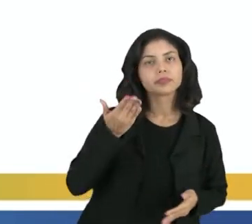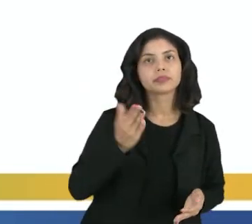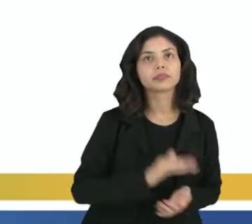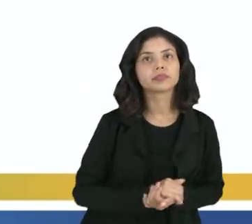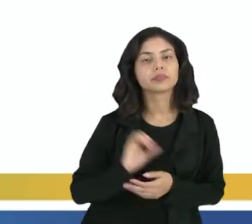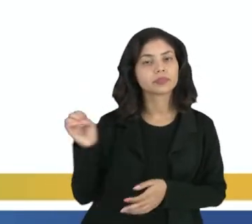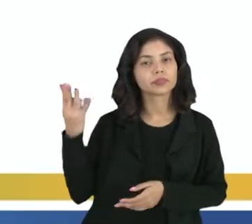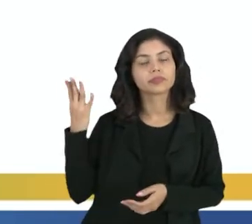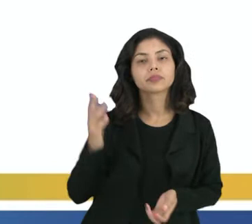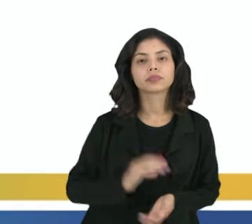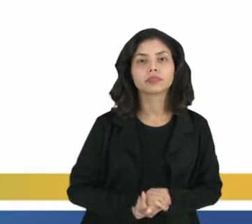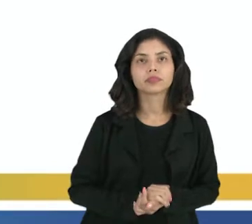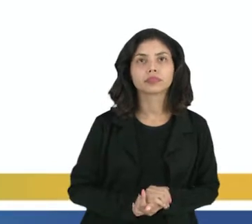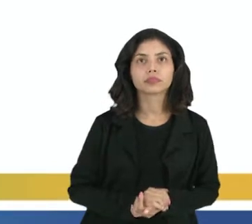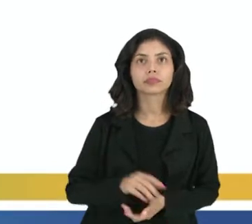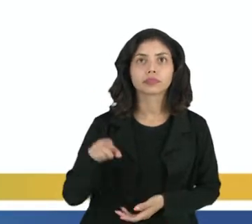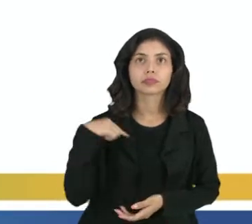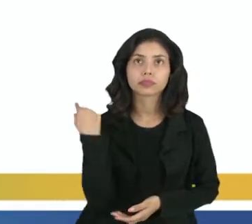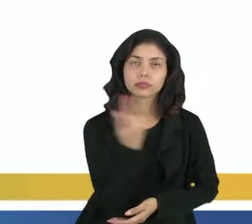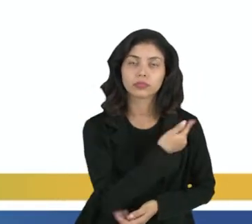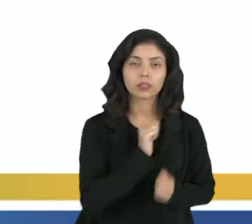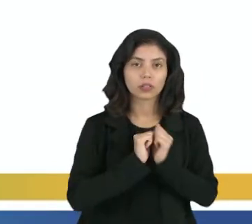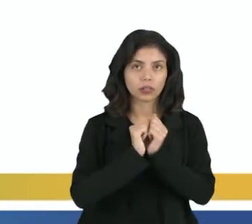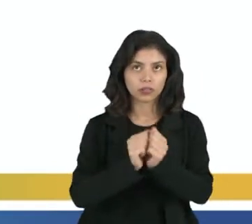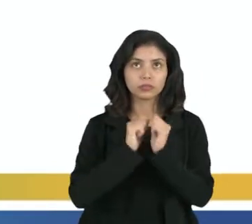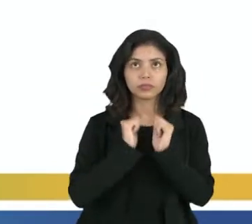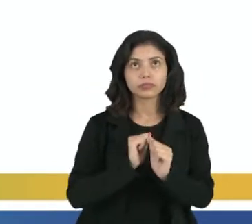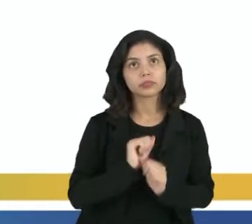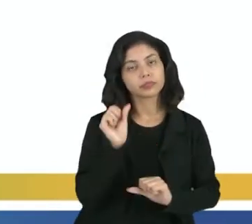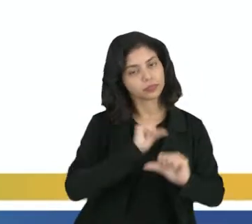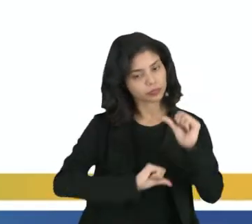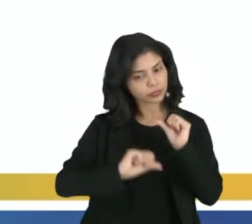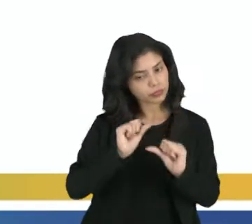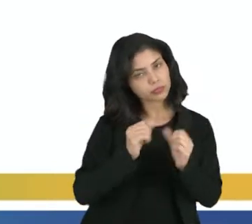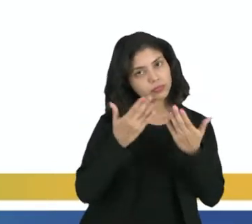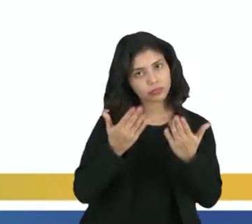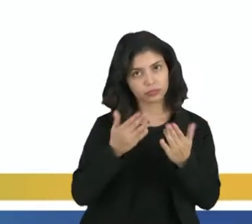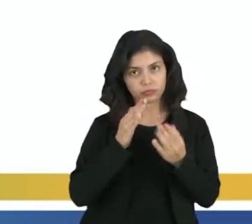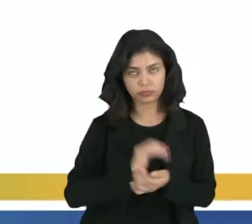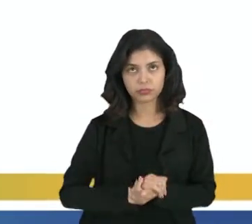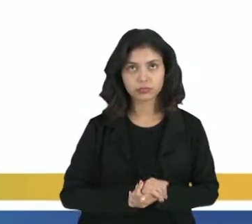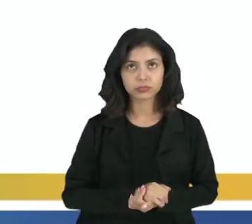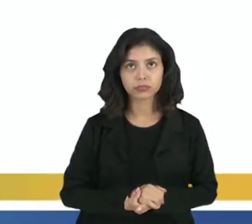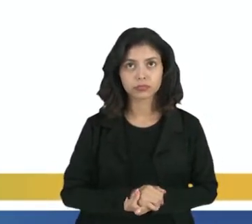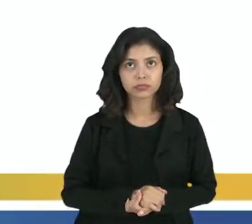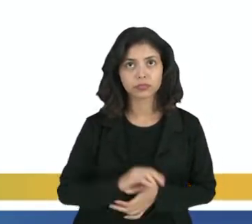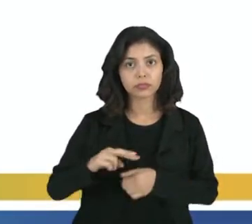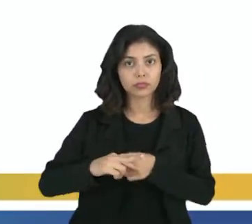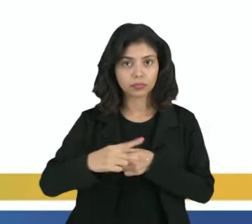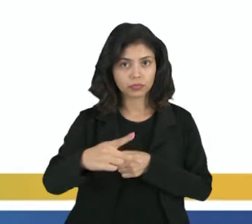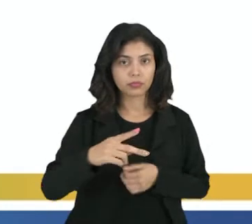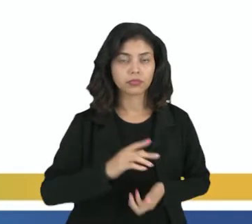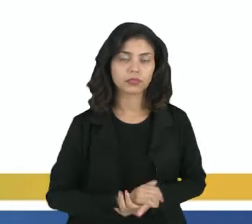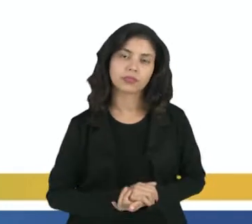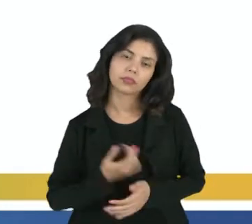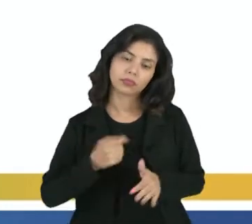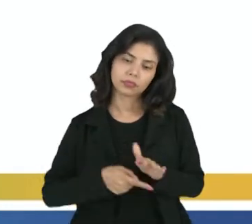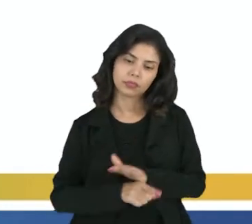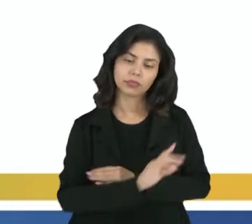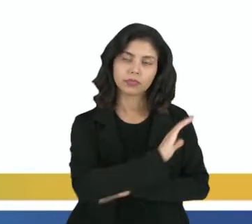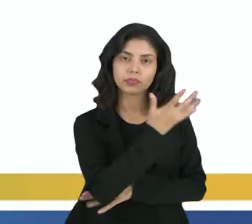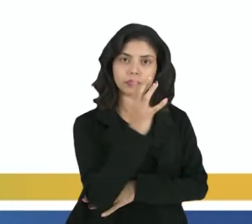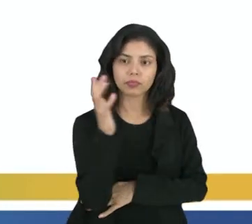que aconteceram e nós juntos podemos mudar, né, essas consequências dentro do